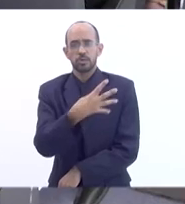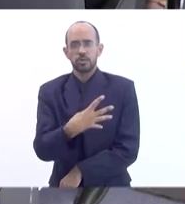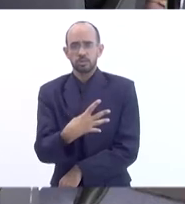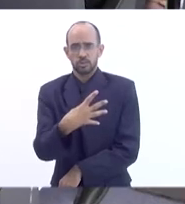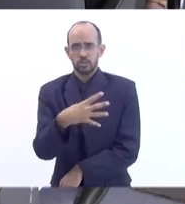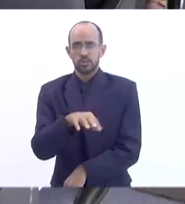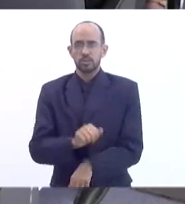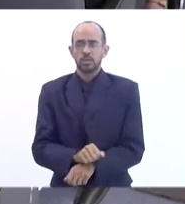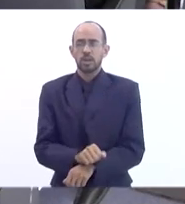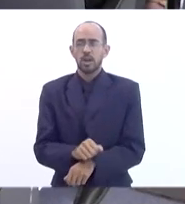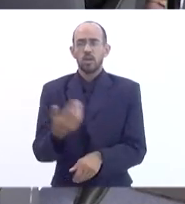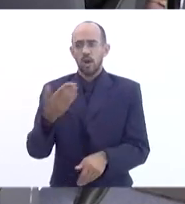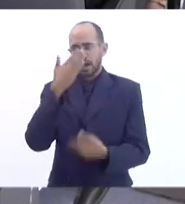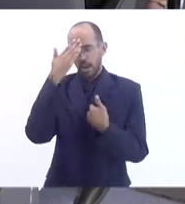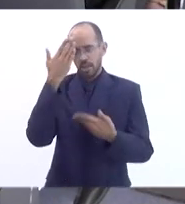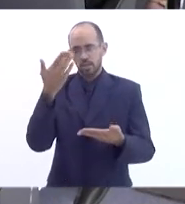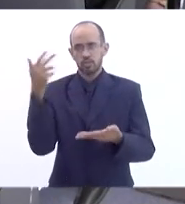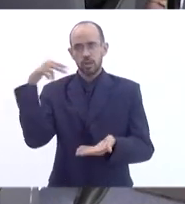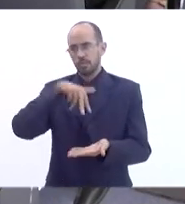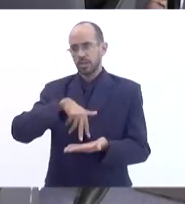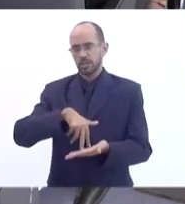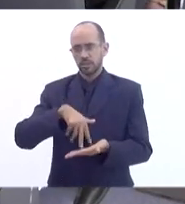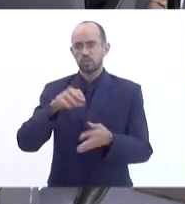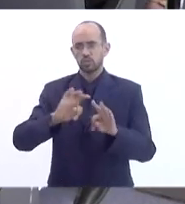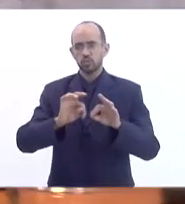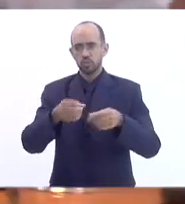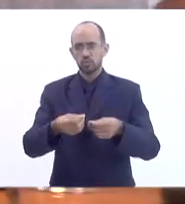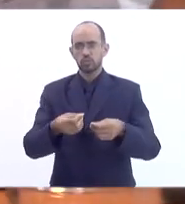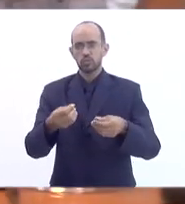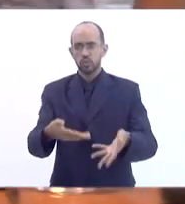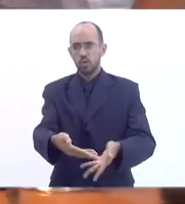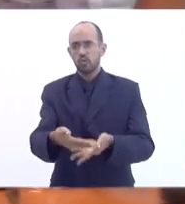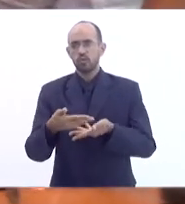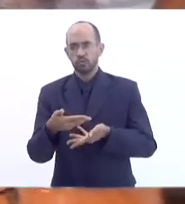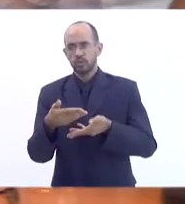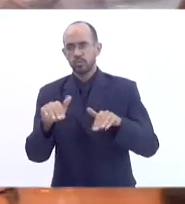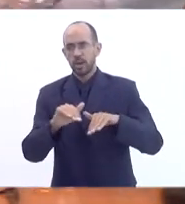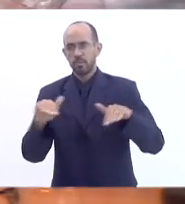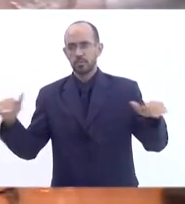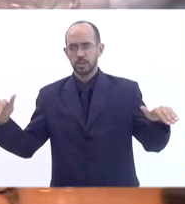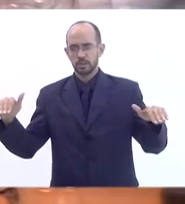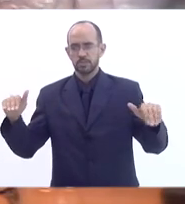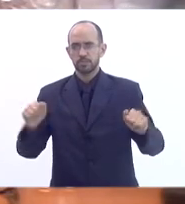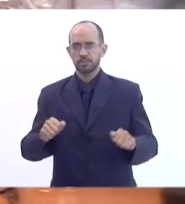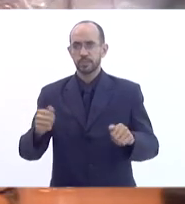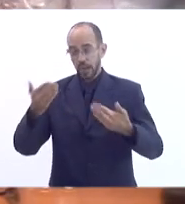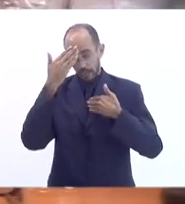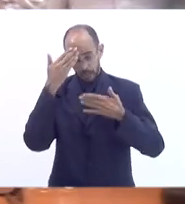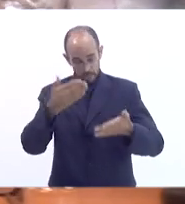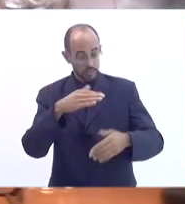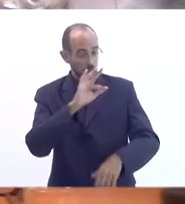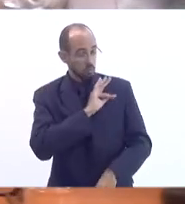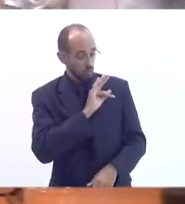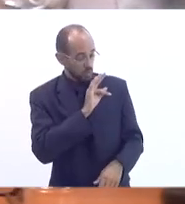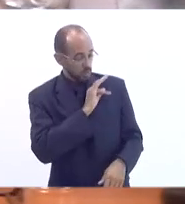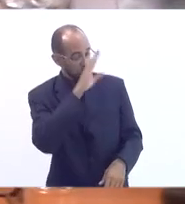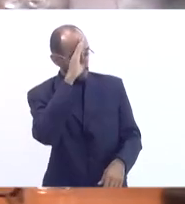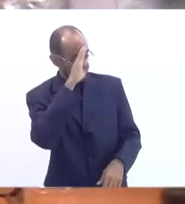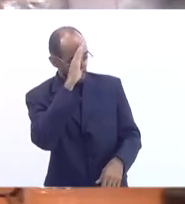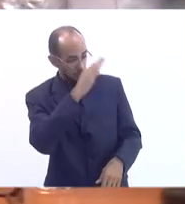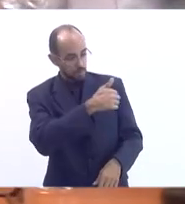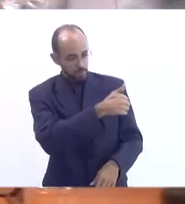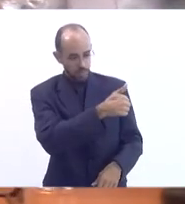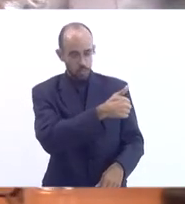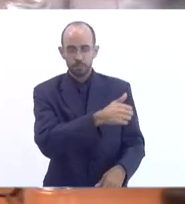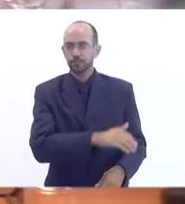e agradeço a presença de todos e chamo para compor a mesa em primeiro lugar agradecer a presença da polícia militar Chamar